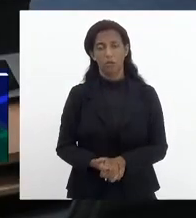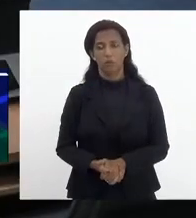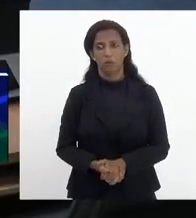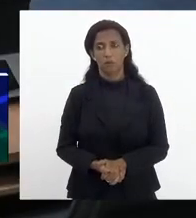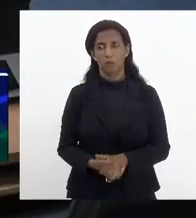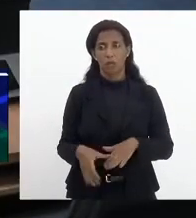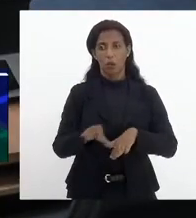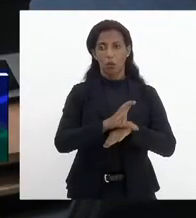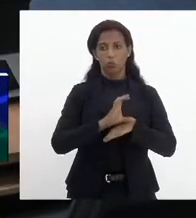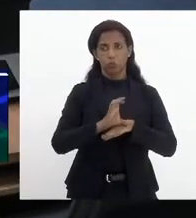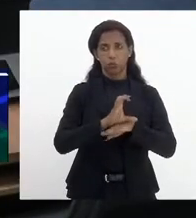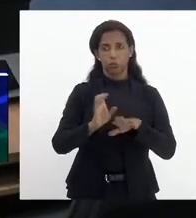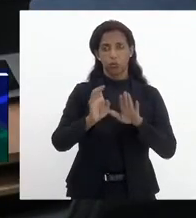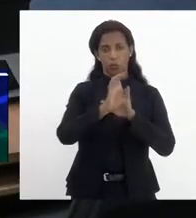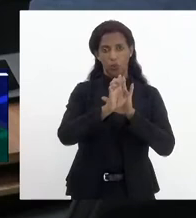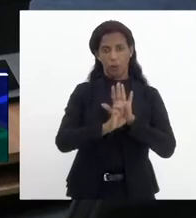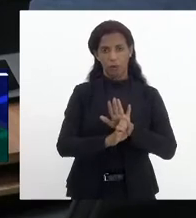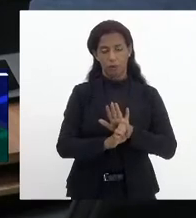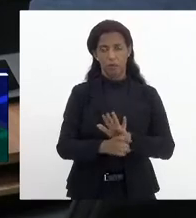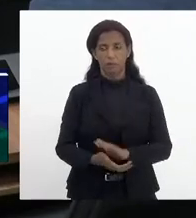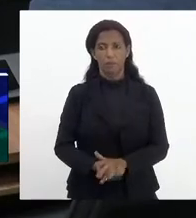Pela constitucionalidade com emenda.